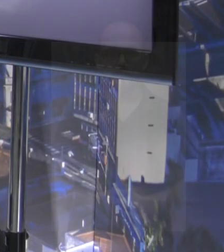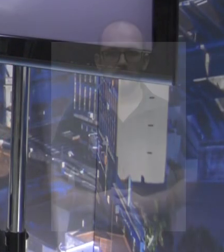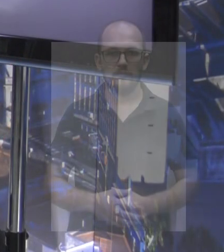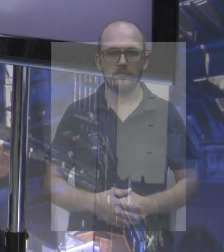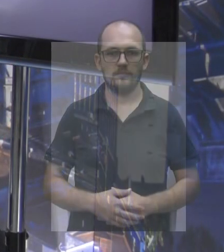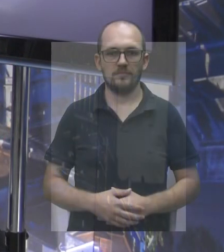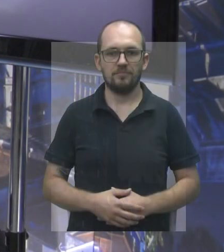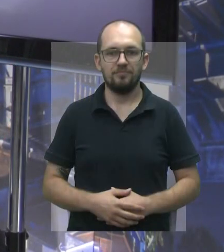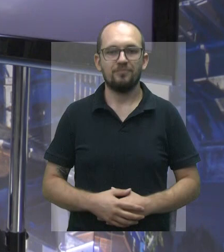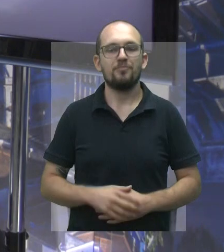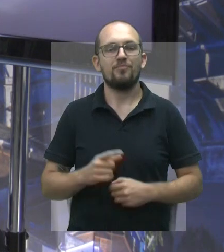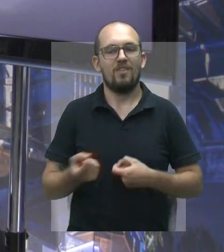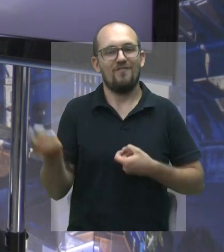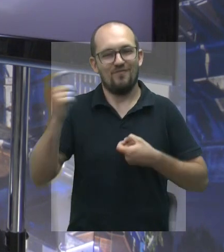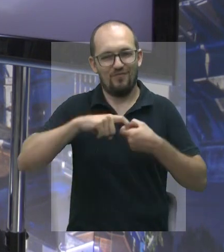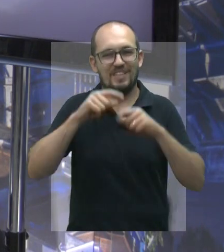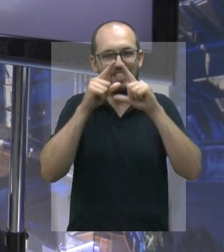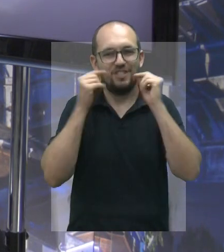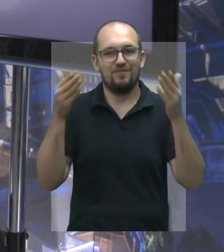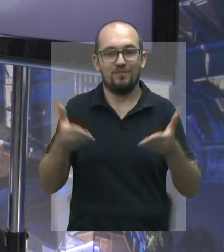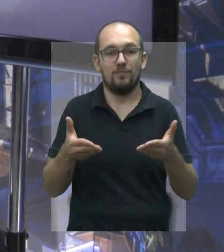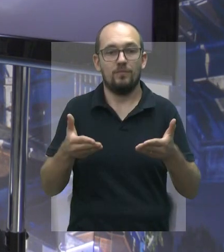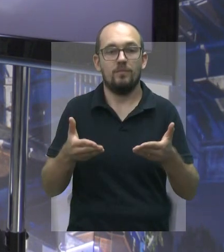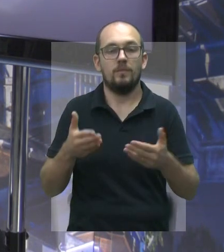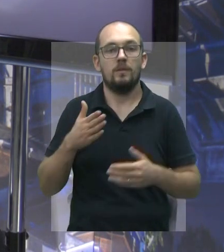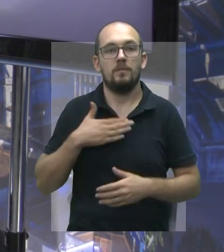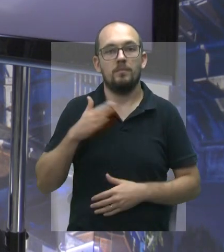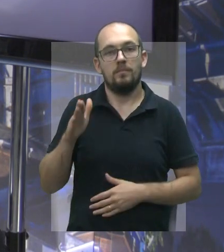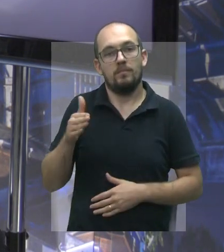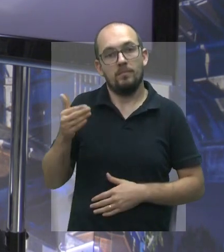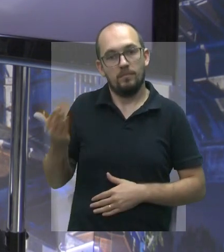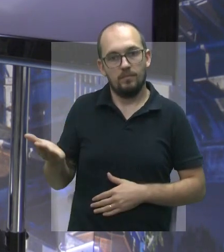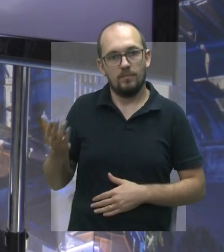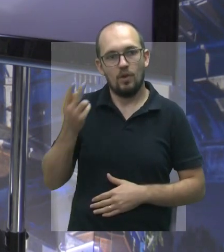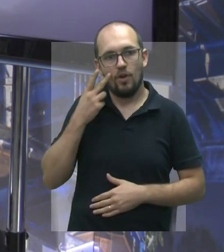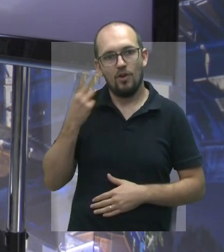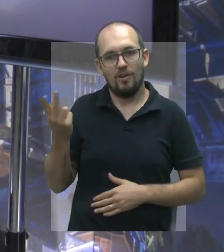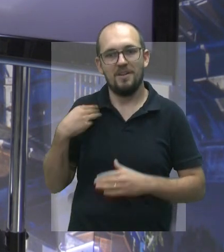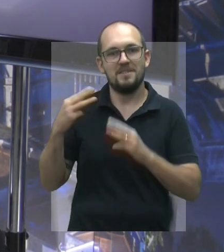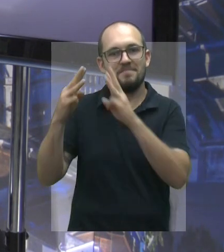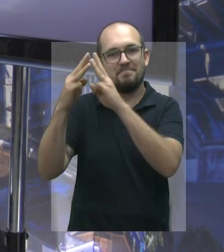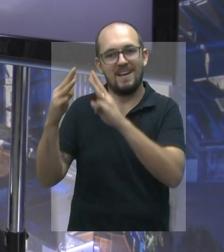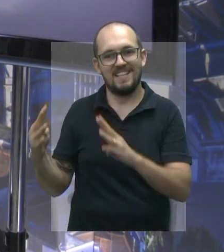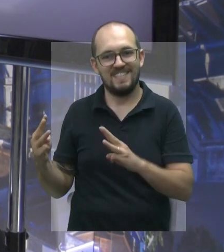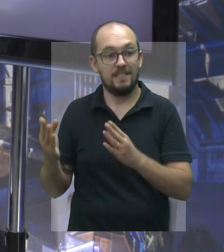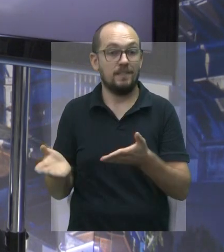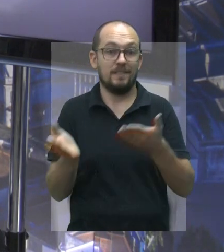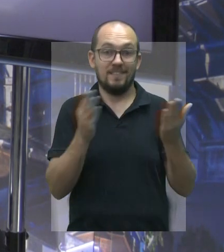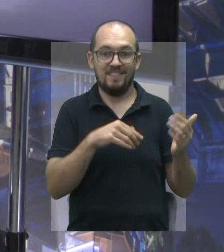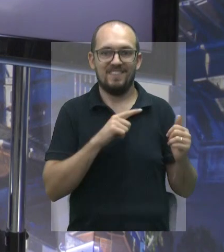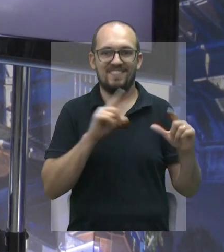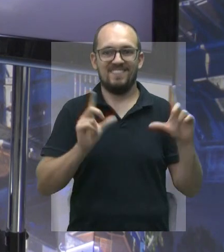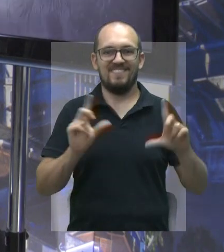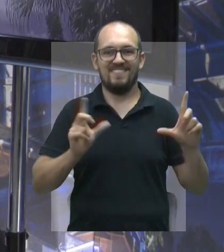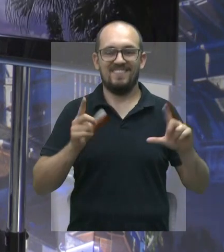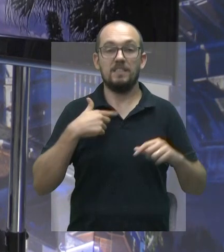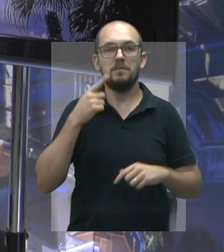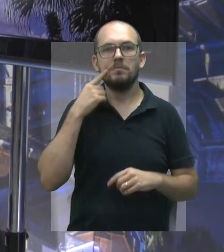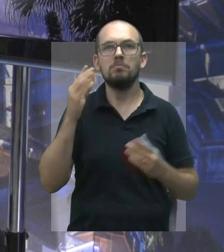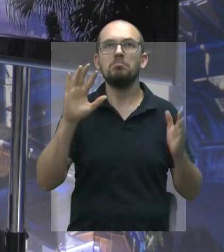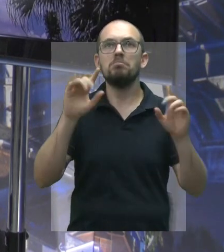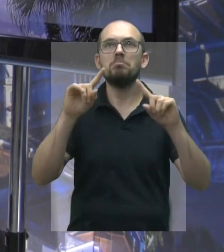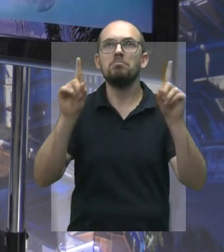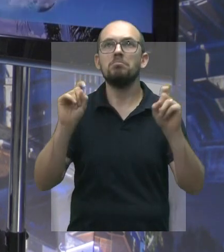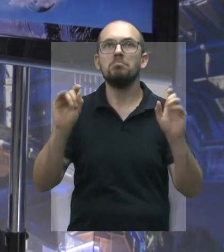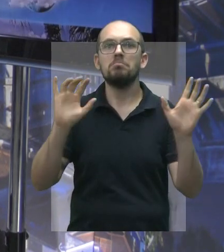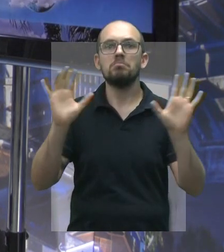De volta com o João em Foco, aqui do meu lado direito, a matriz, e do meu lado esquerdo o nosso telão, para a gente ver como é que fica o tempo para